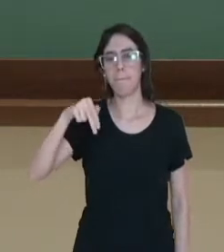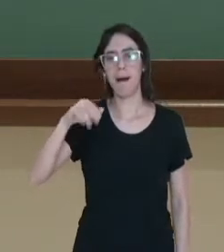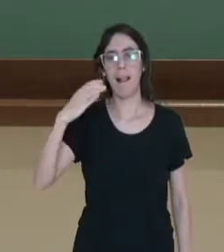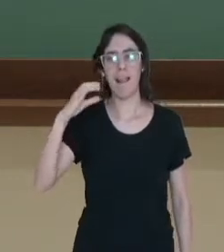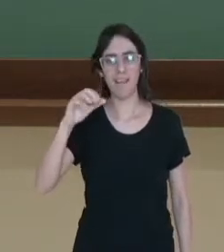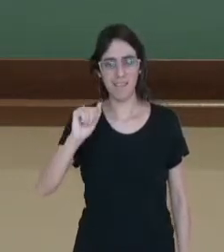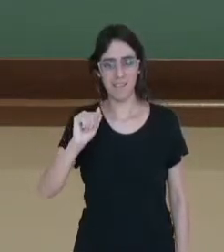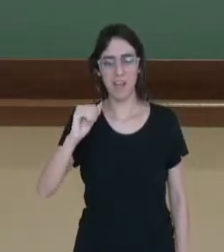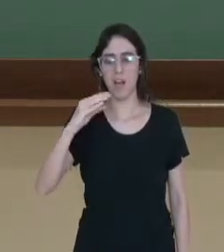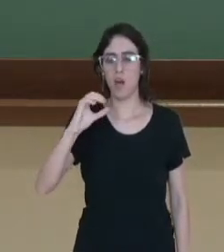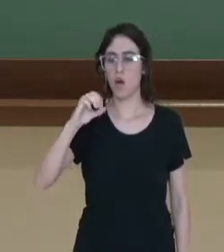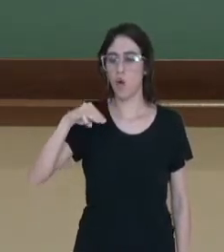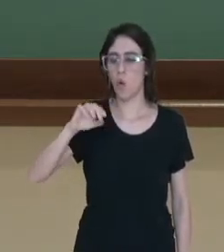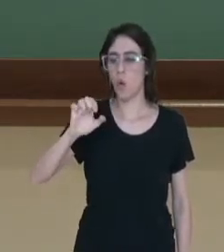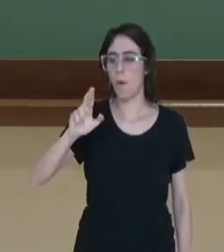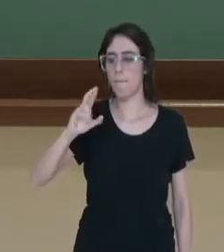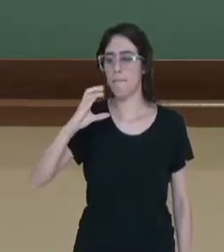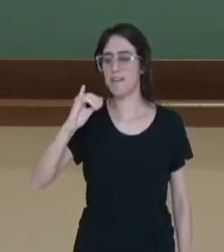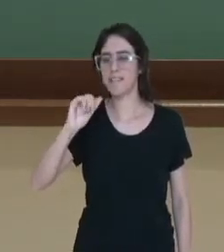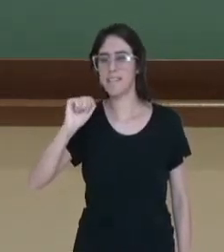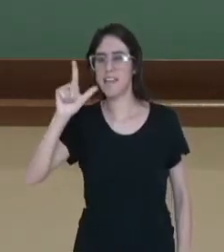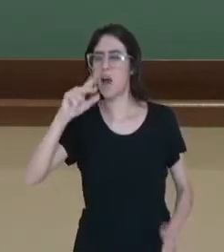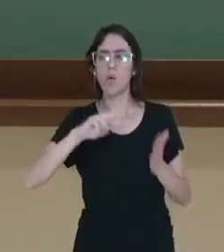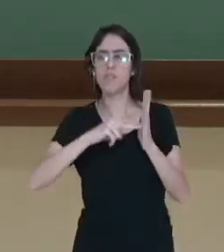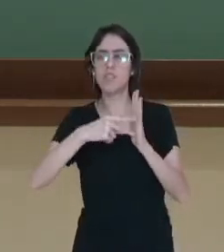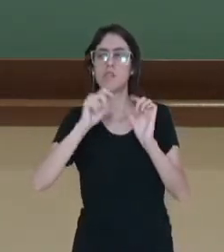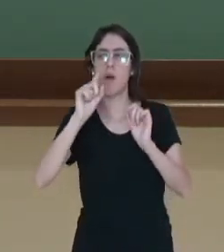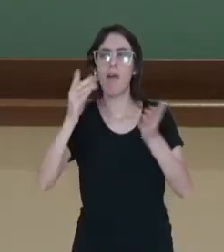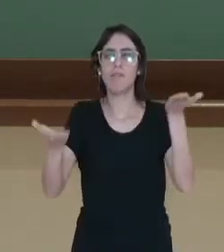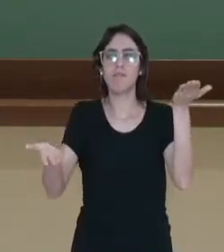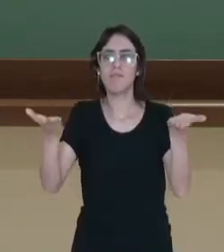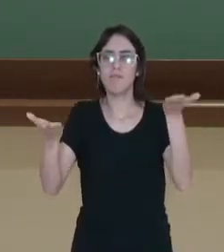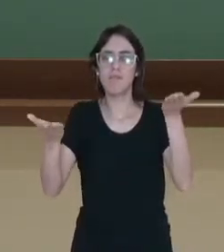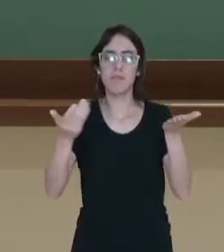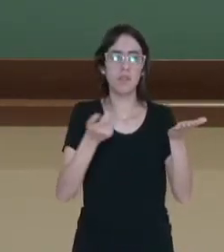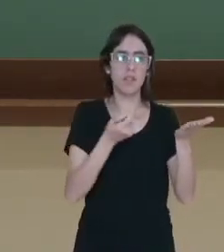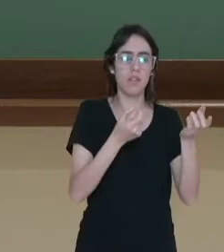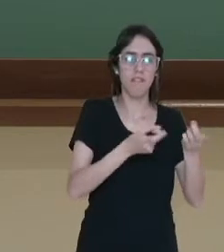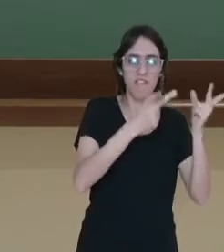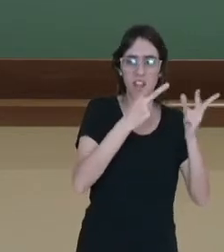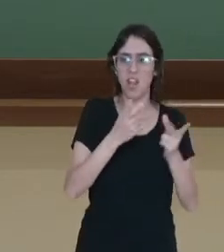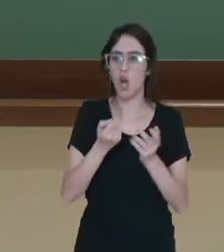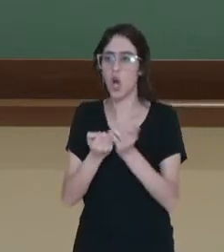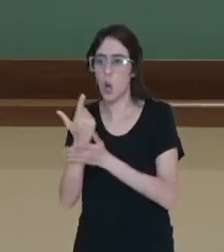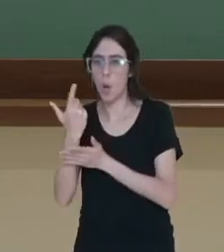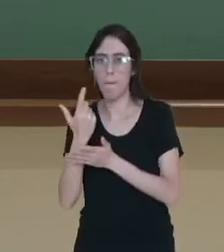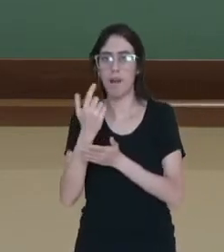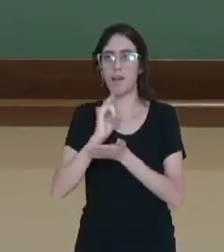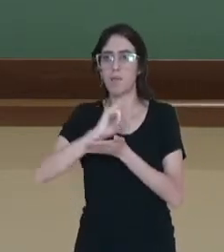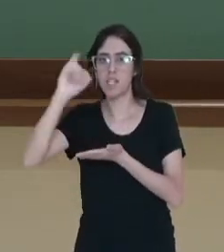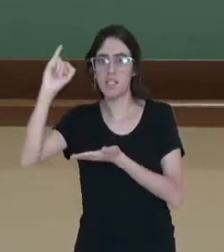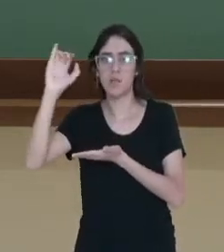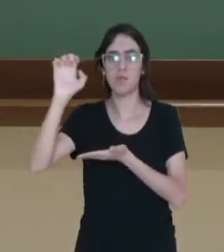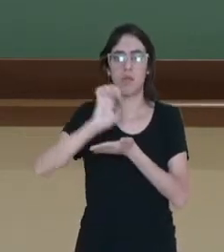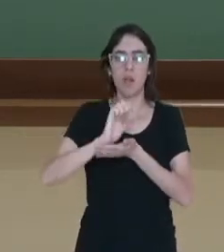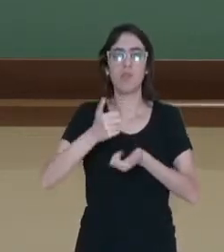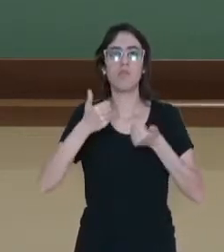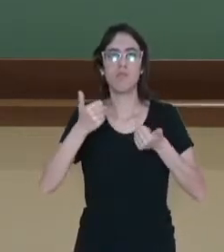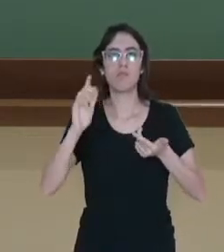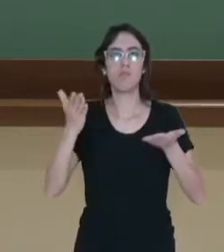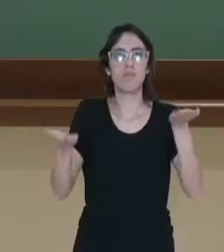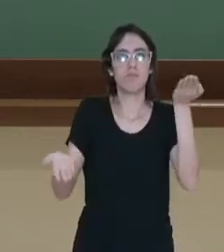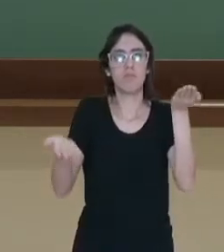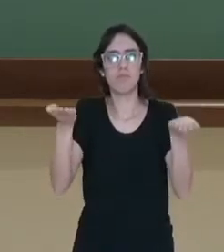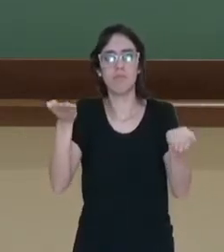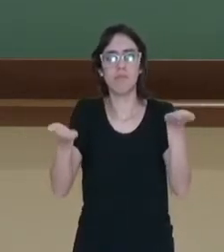Esse equilíbrio entre vendas e compras, exportações e importação. No governo Lula ficou marcado por um aumento